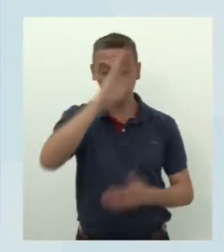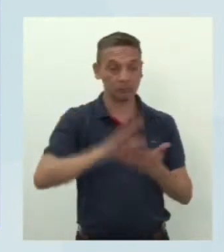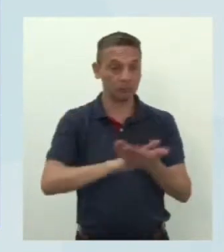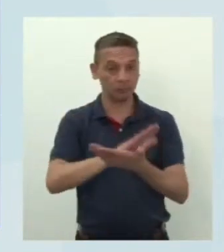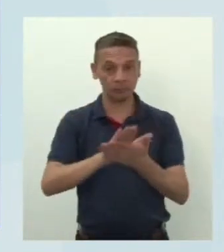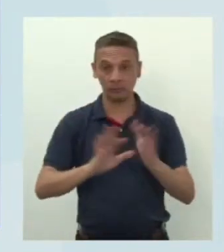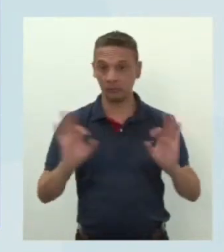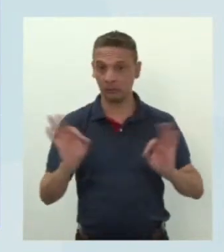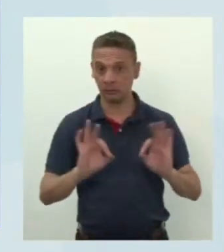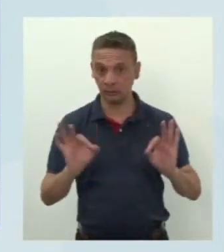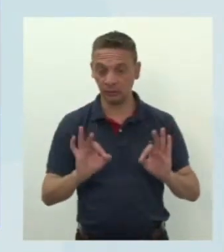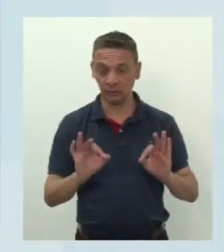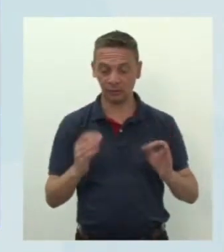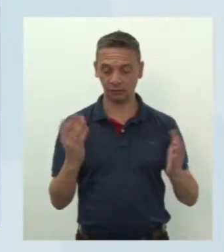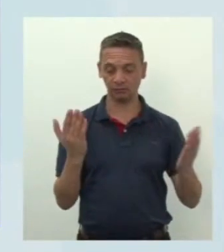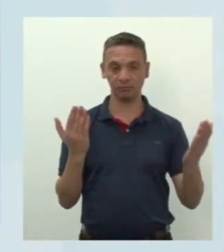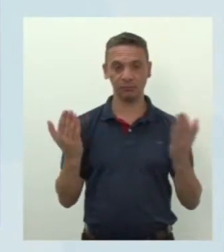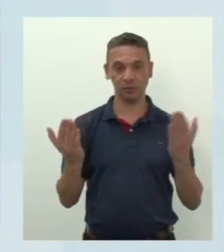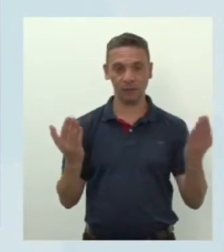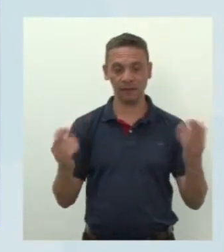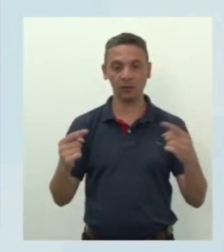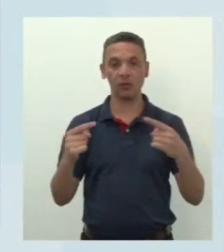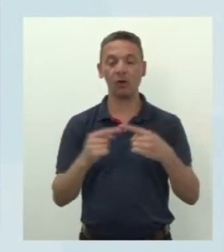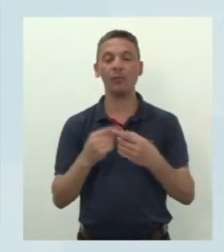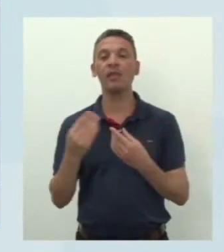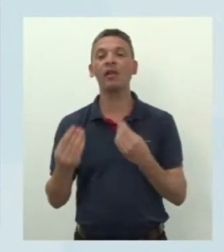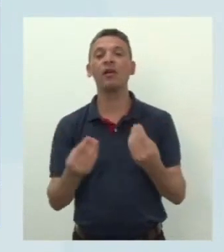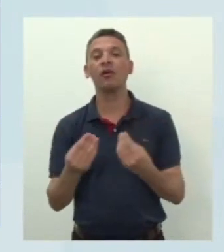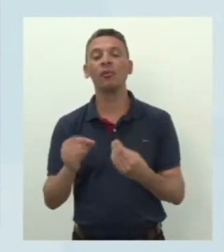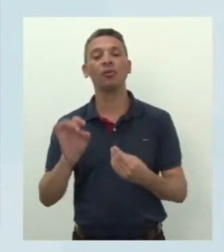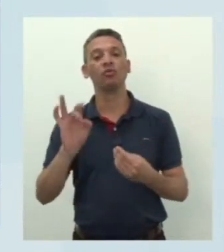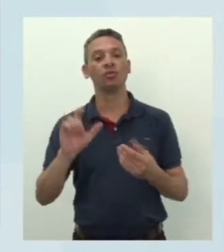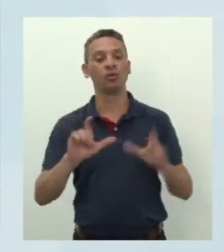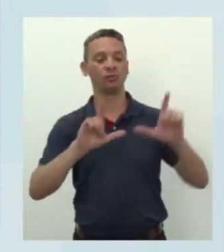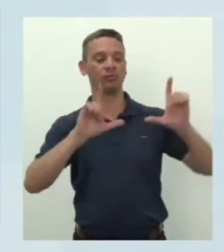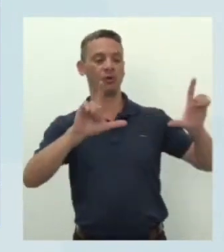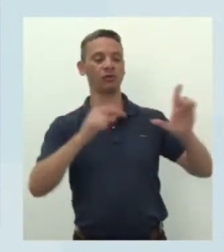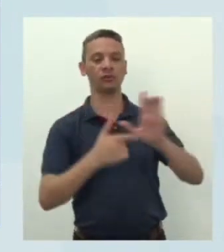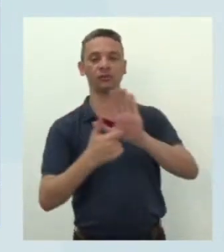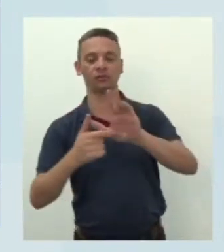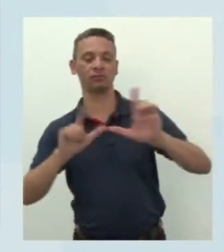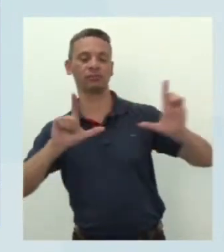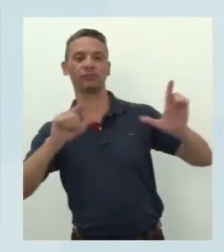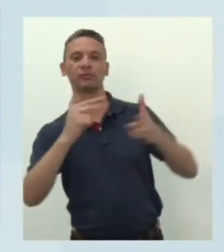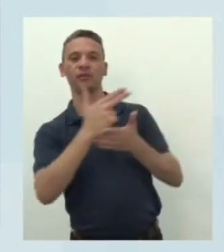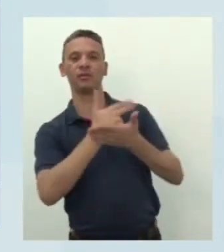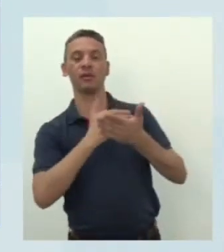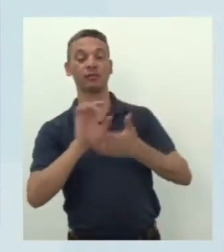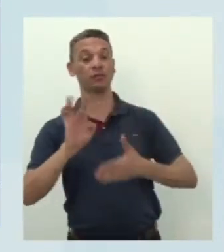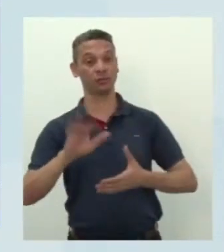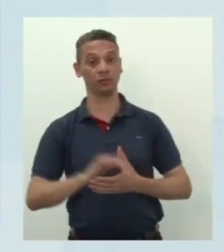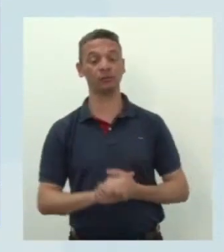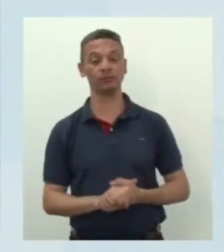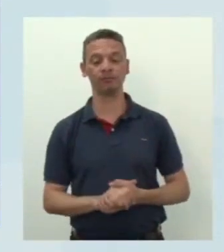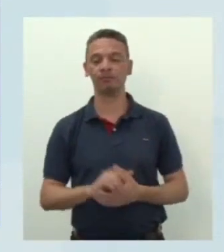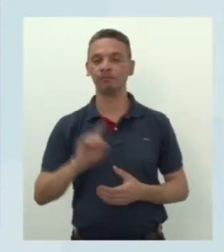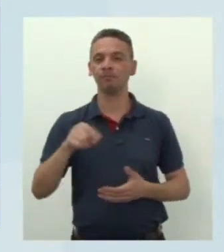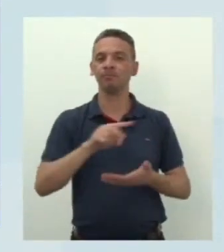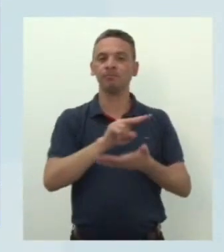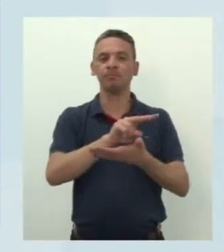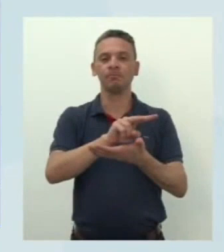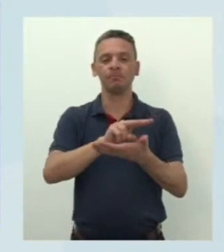então a relação deve ser feita apenas com as imagens. A partir da leitura